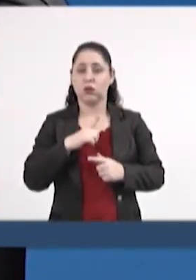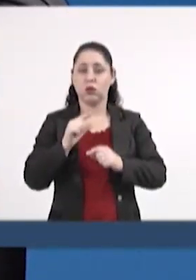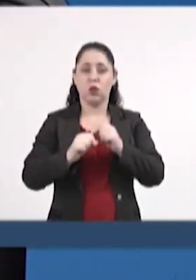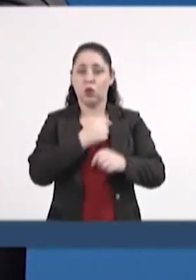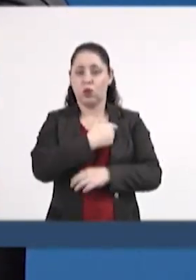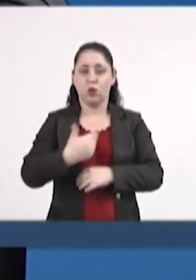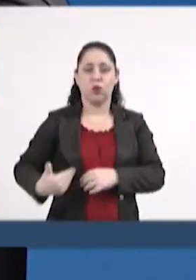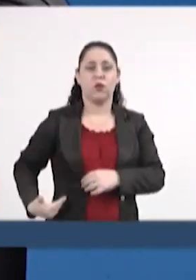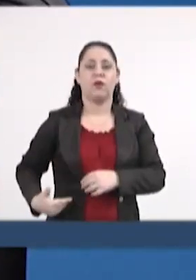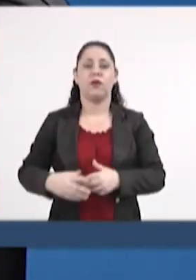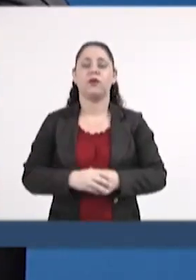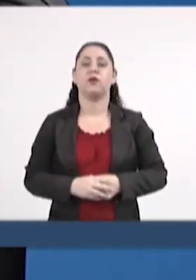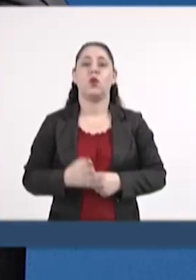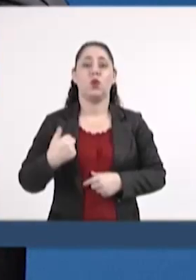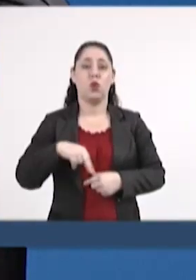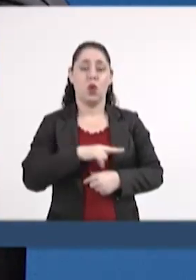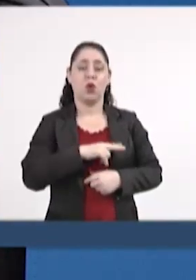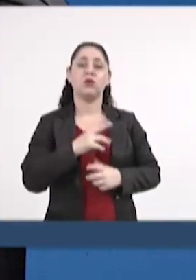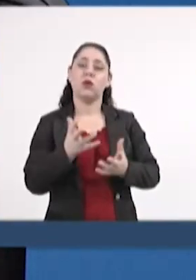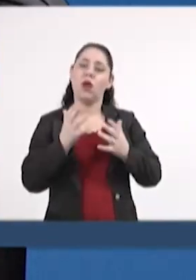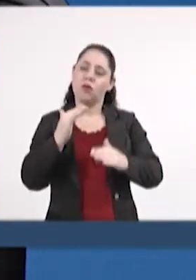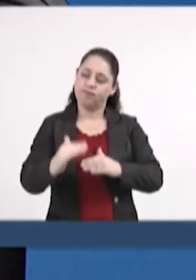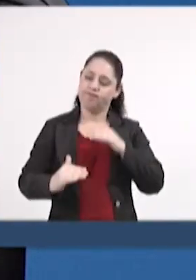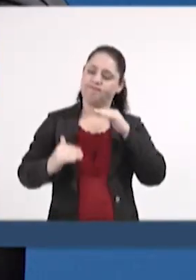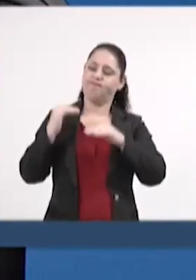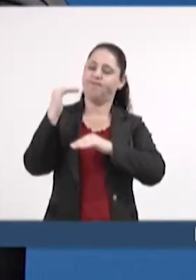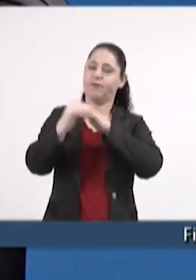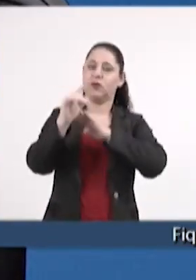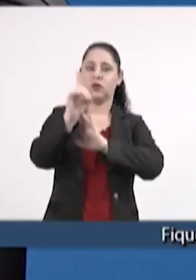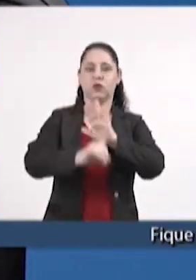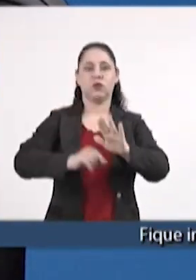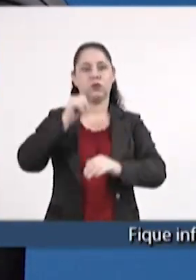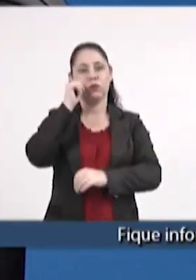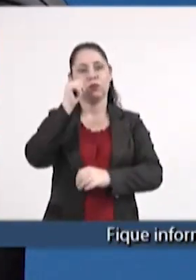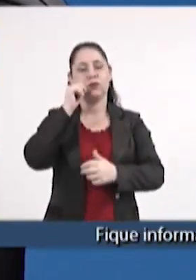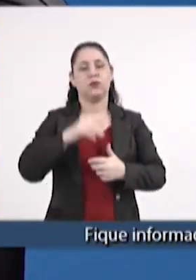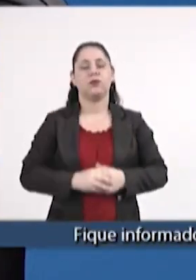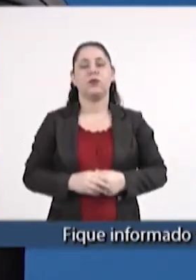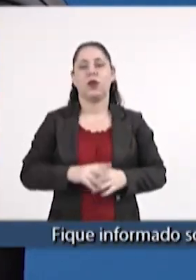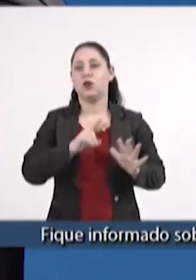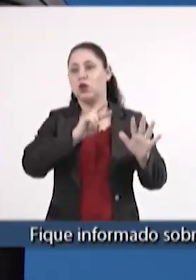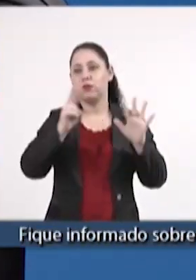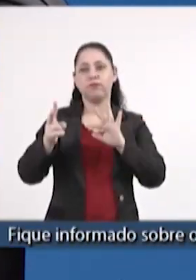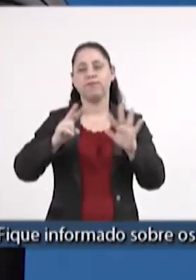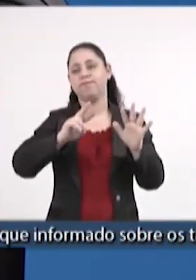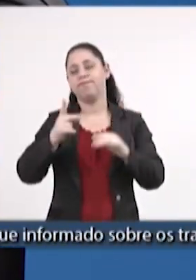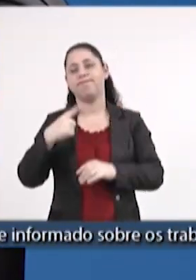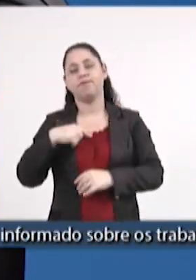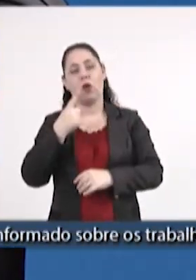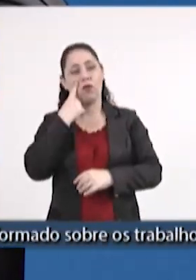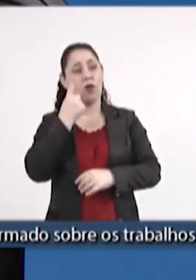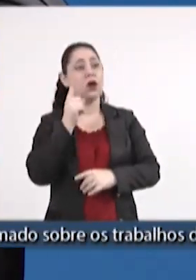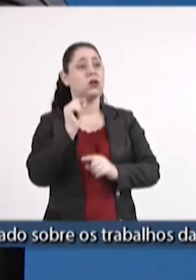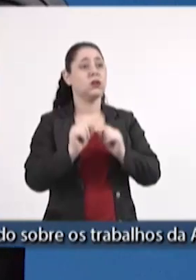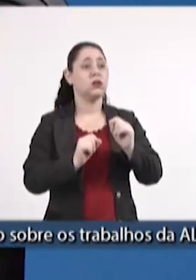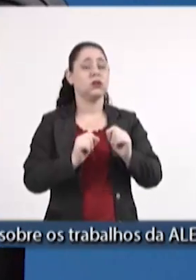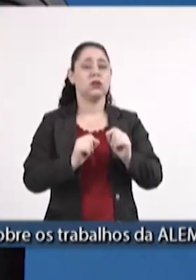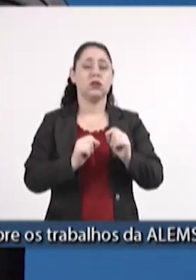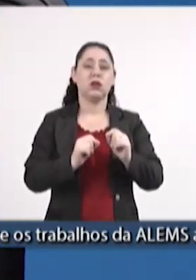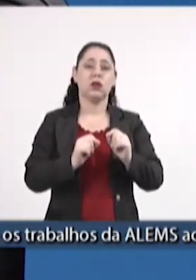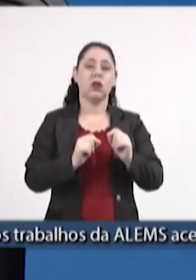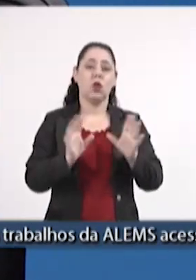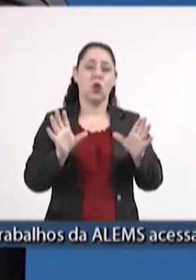um governo nosso, que quer avançar com o direito das mulheres, toda semana, infelizmente, a gente tem que lidar com